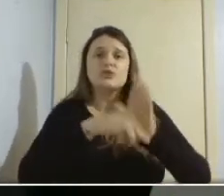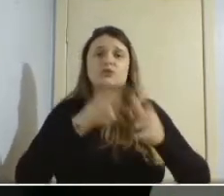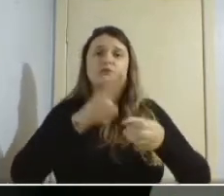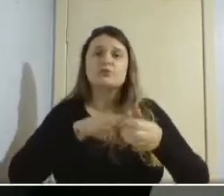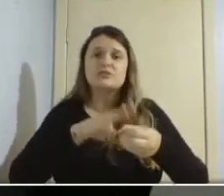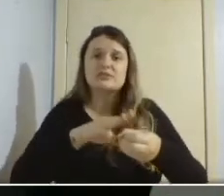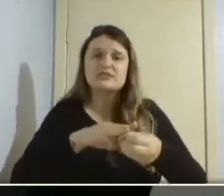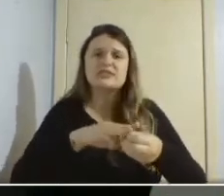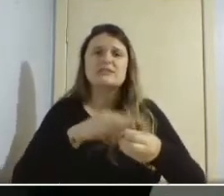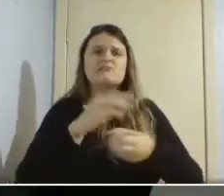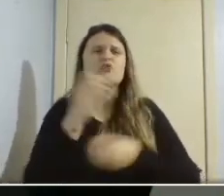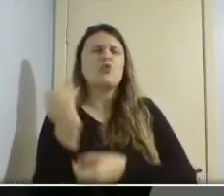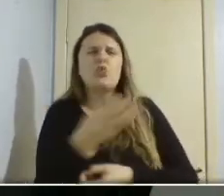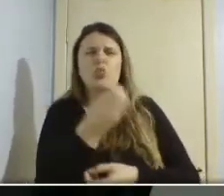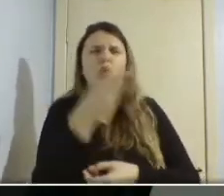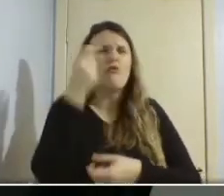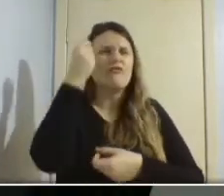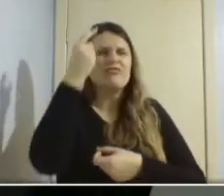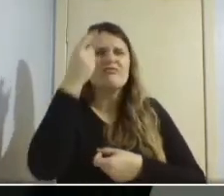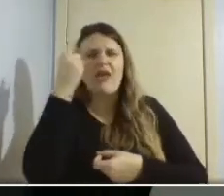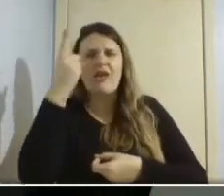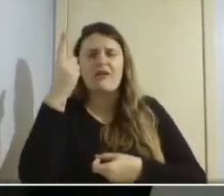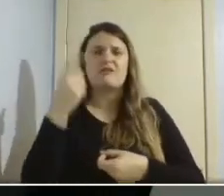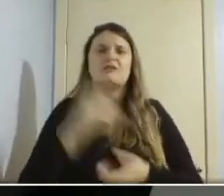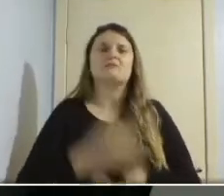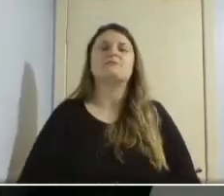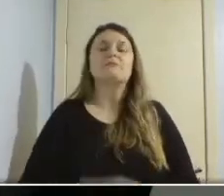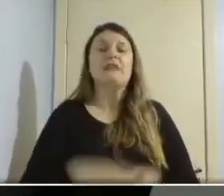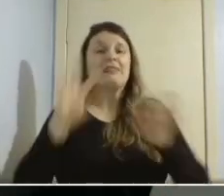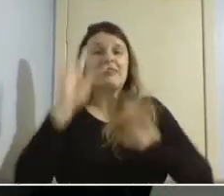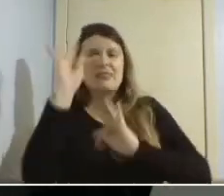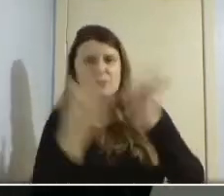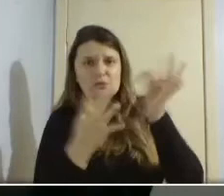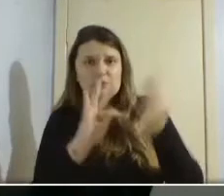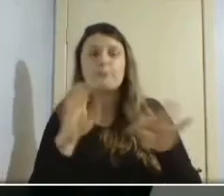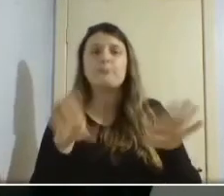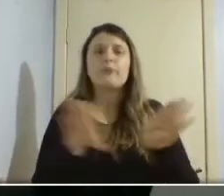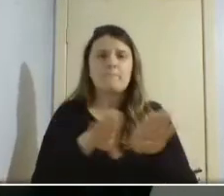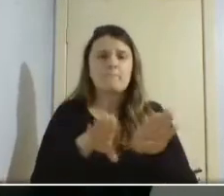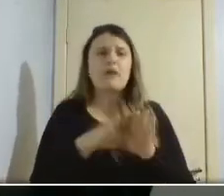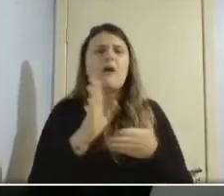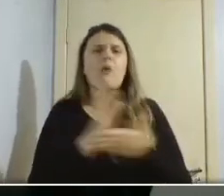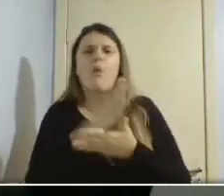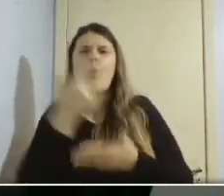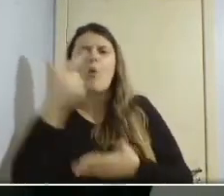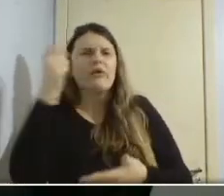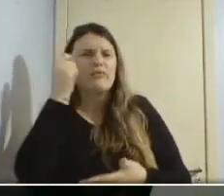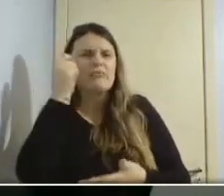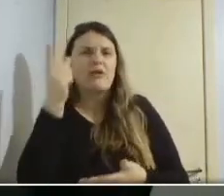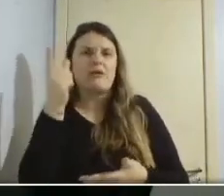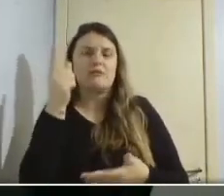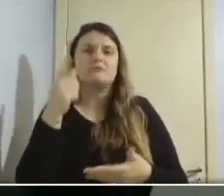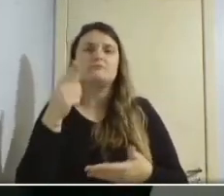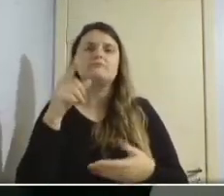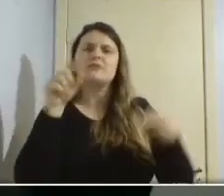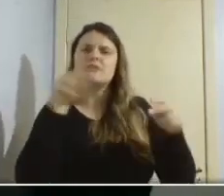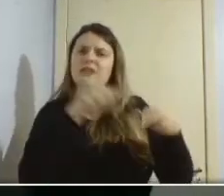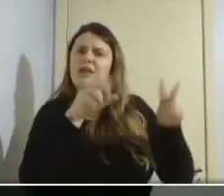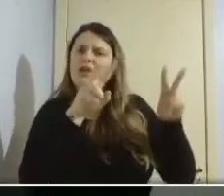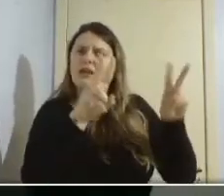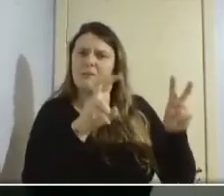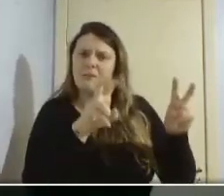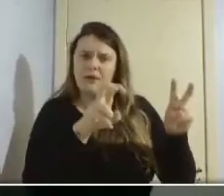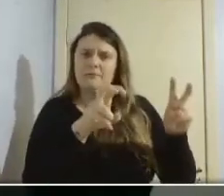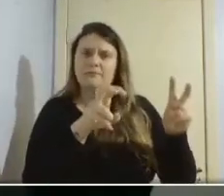e Tecnologia e também da outras providências. Então, em relação a esse tema, eu vou compartilhar